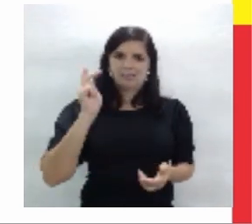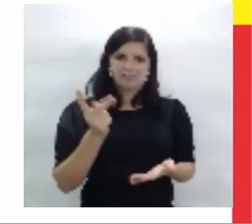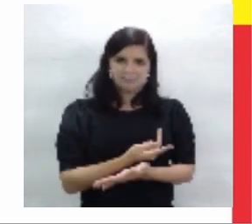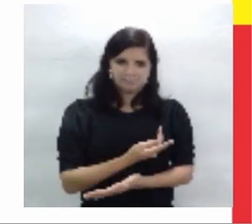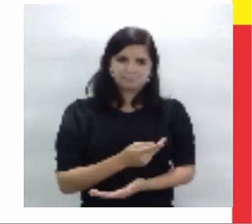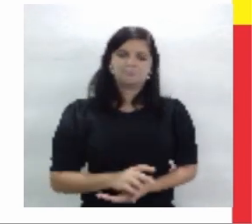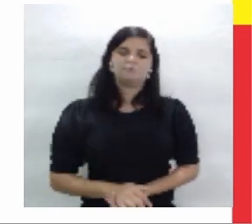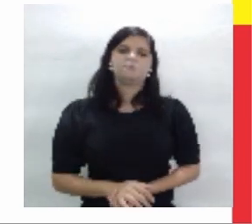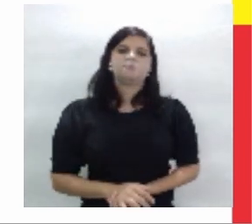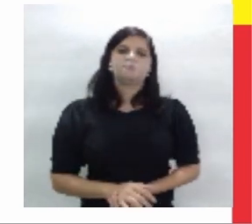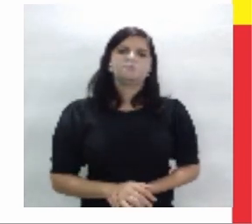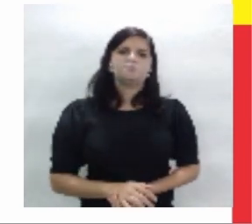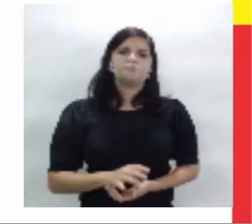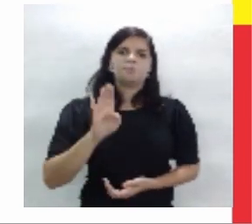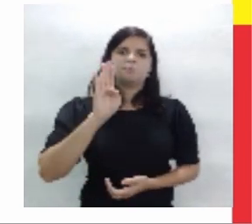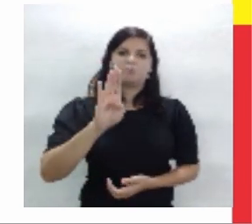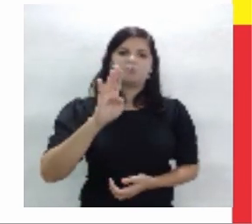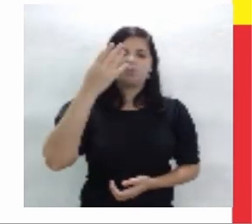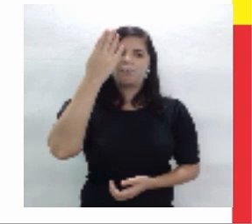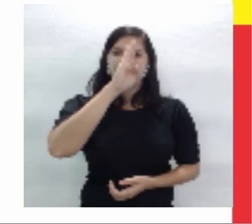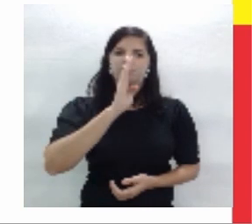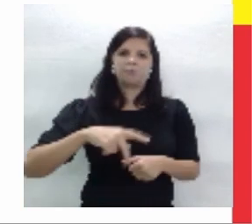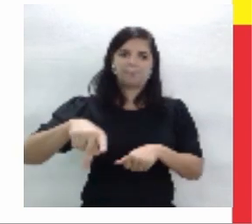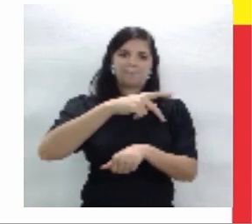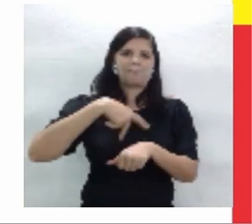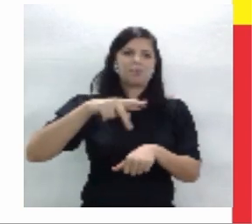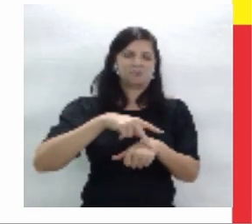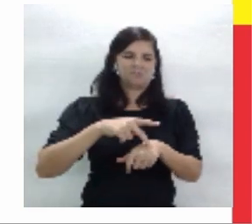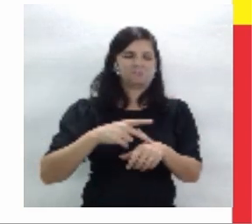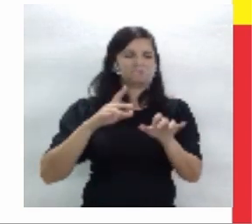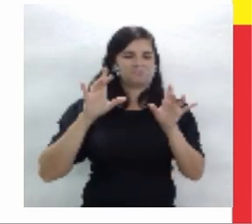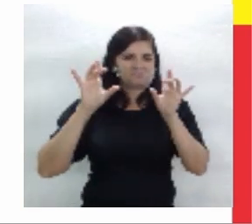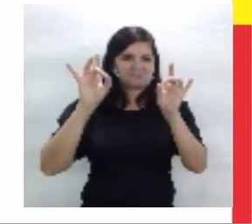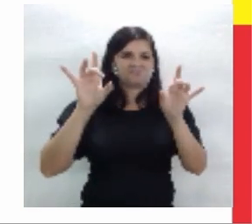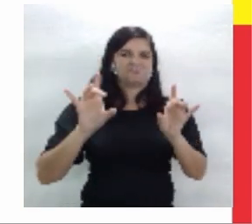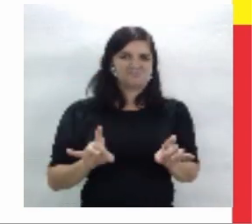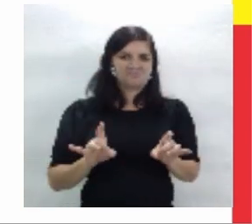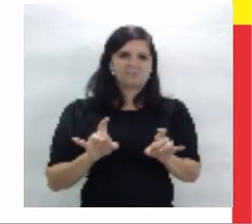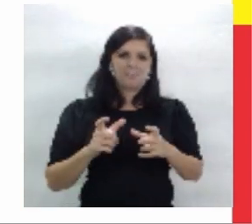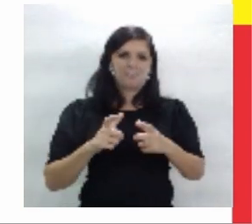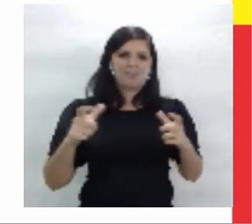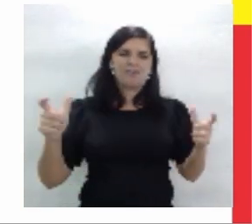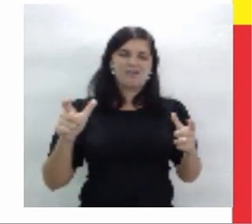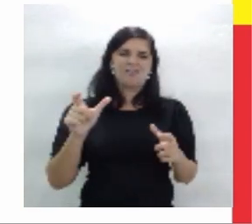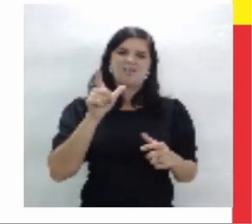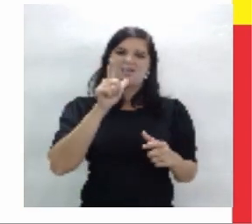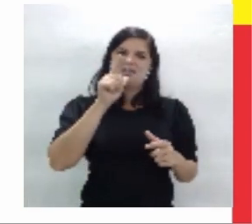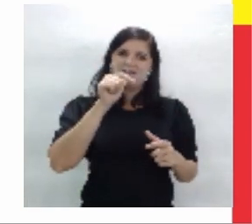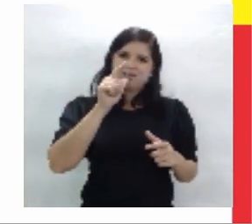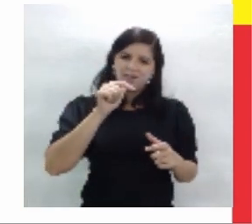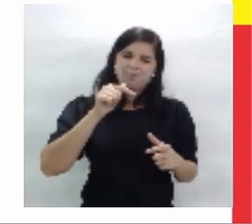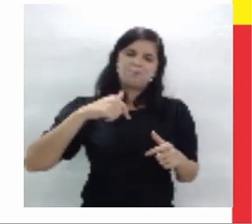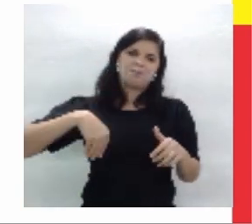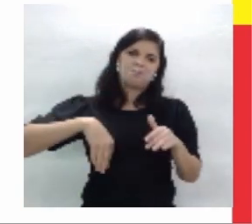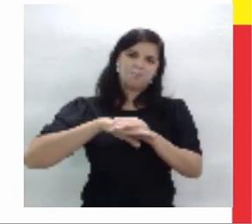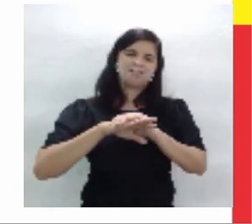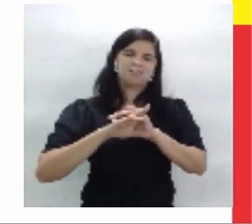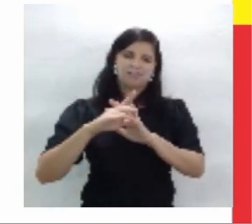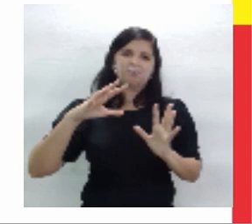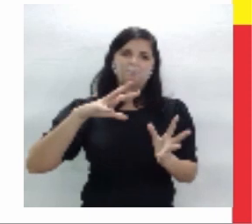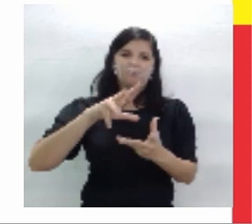incorreta. O Brasil é um país privilegiado por ter a maior reserva de água no